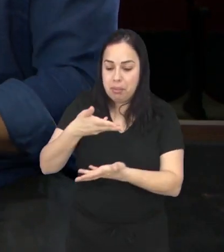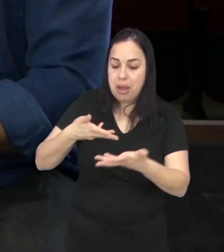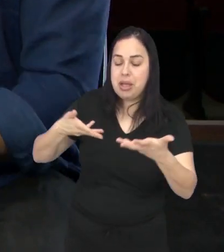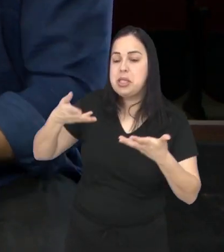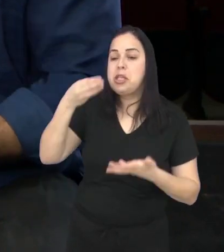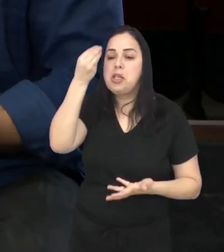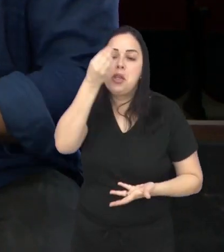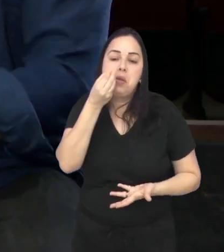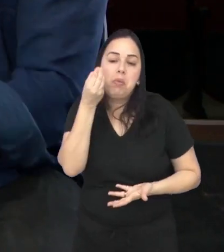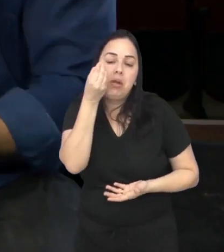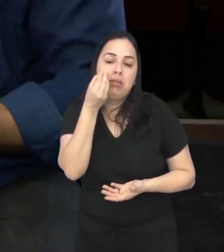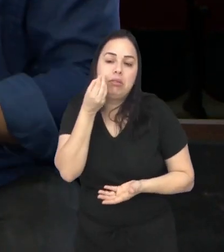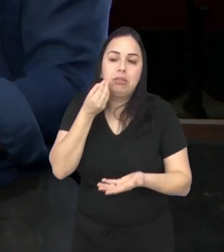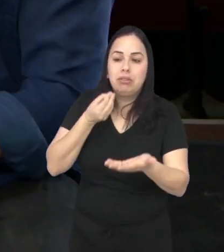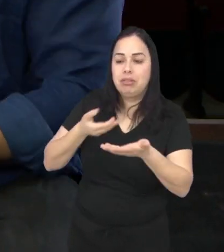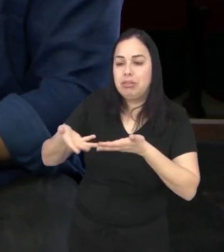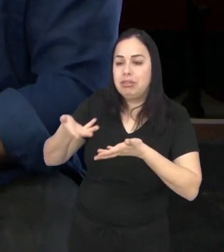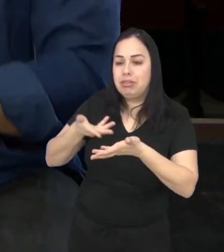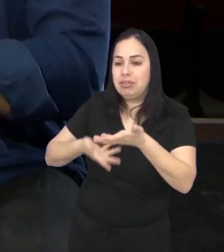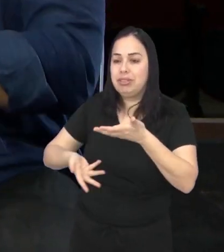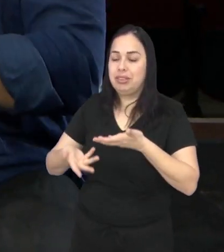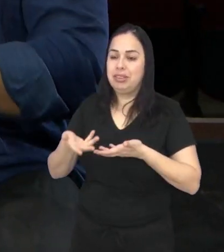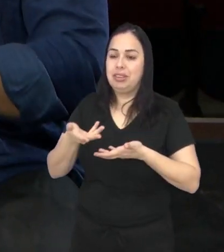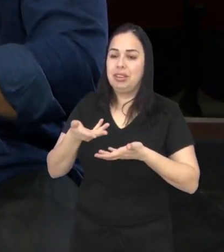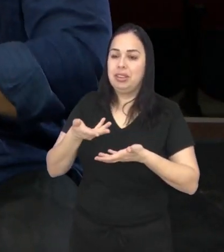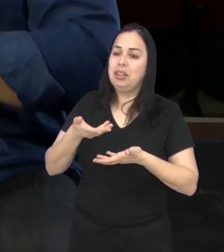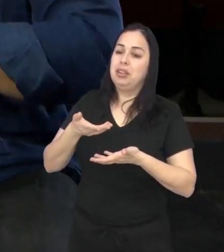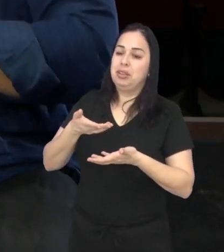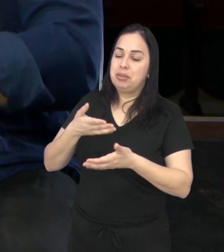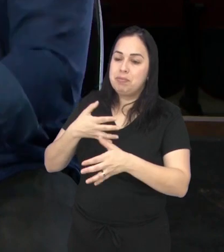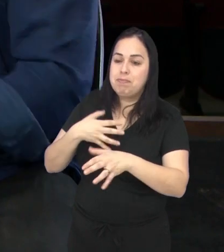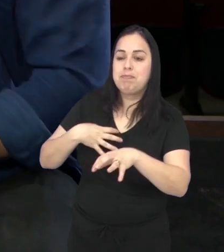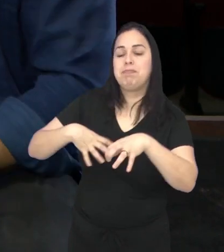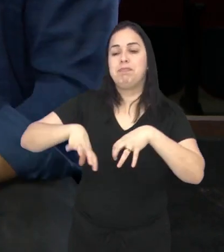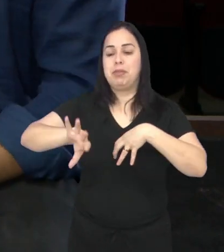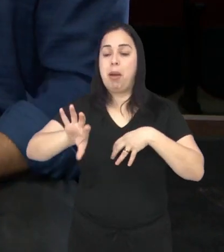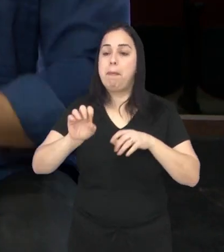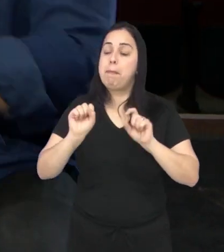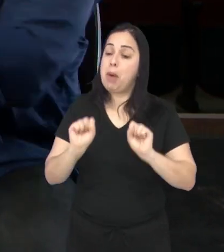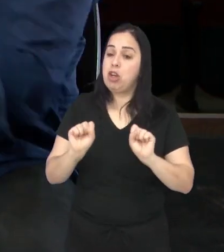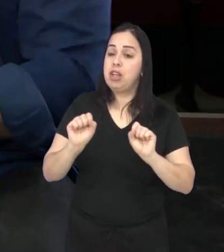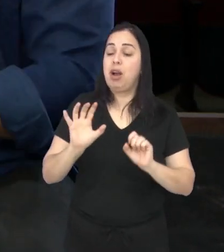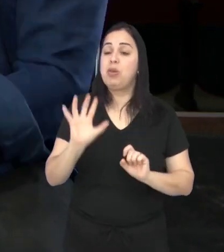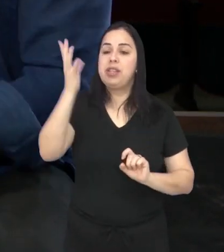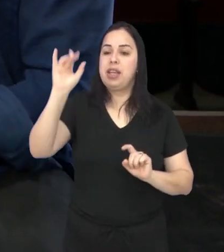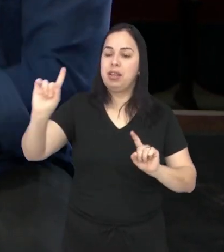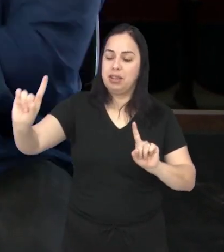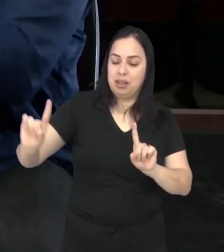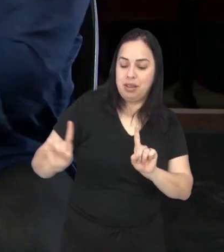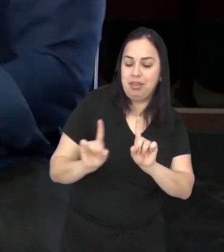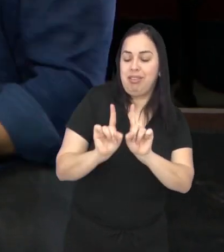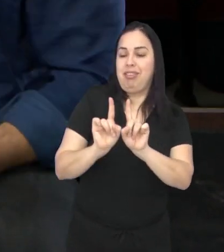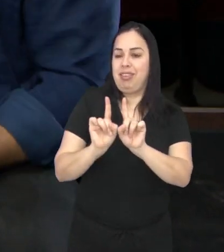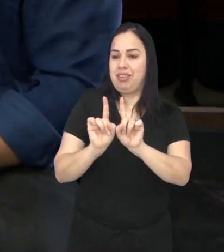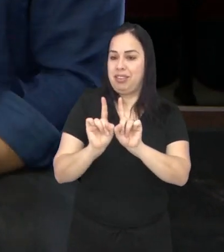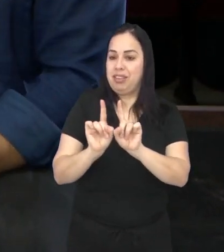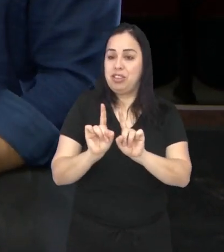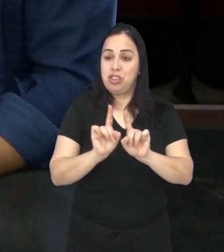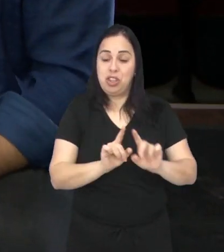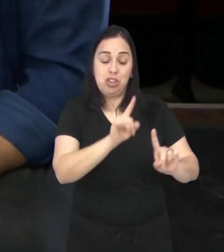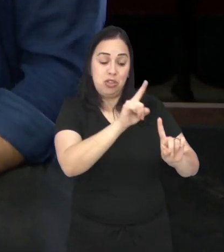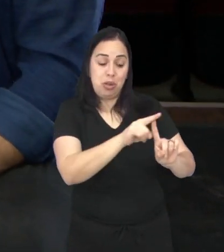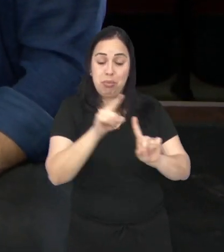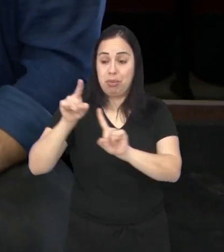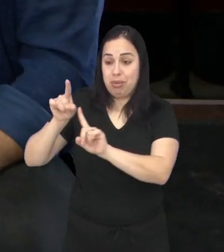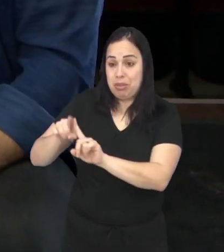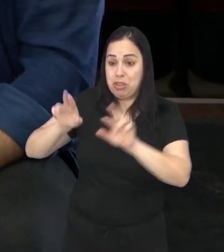uma sinergia ali, pode ser que surjam collabs, né, de gêneros diferentes, ou até mesmo do mesmo gênero